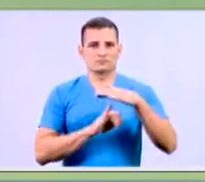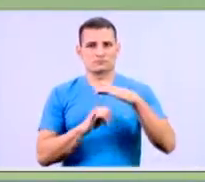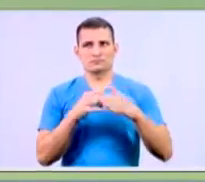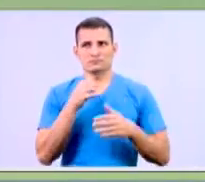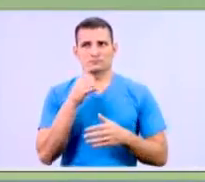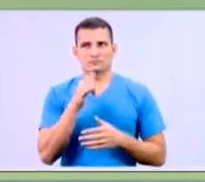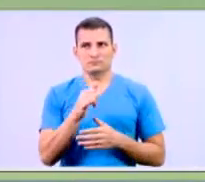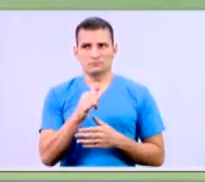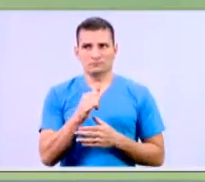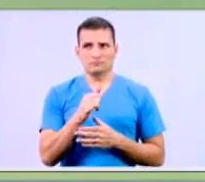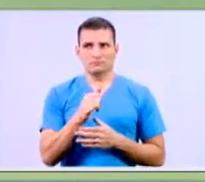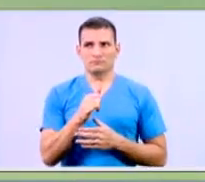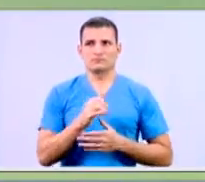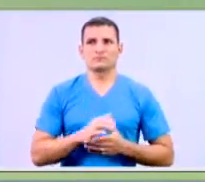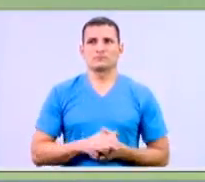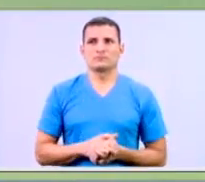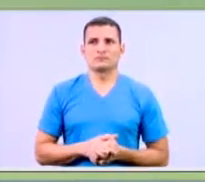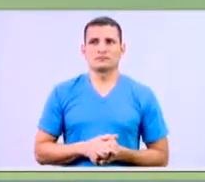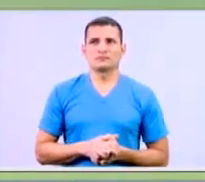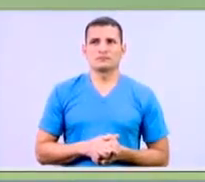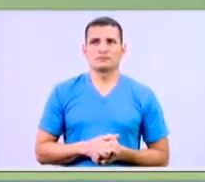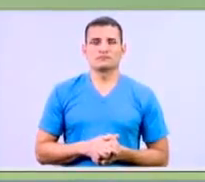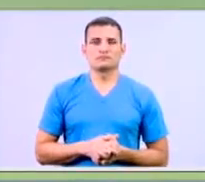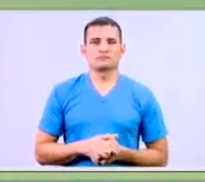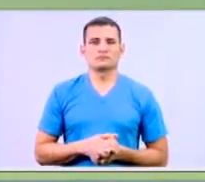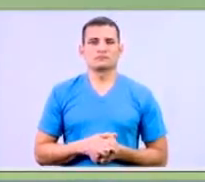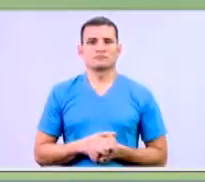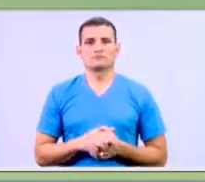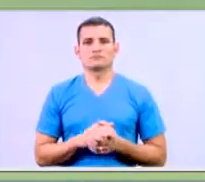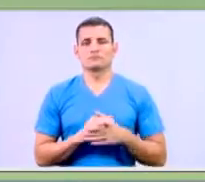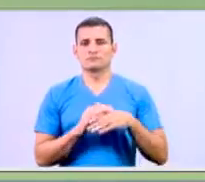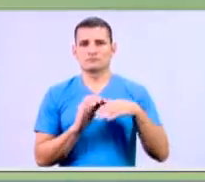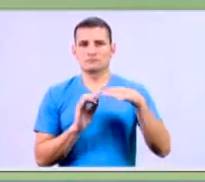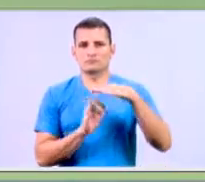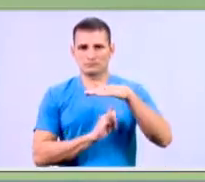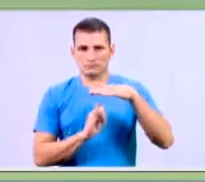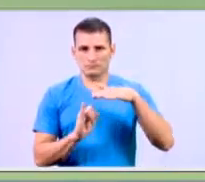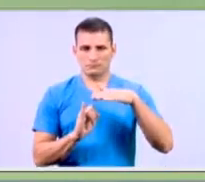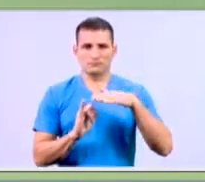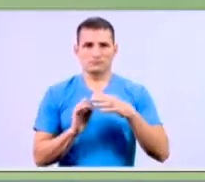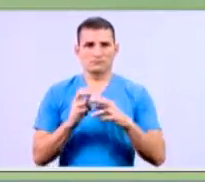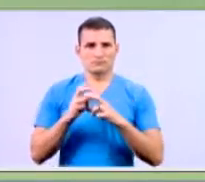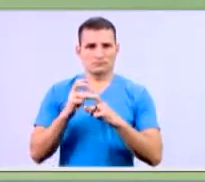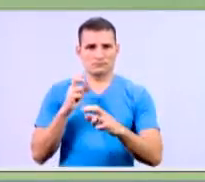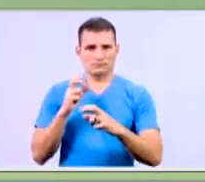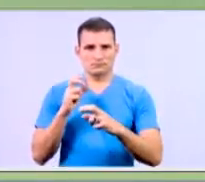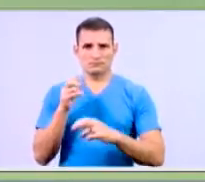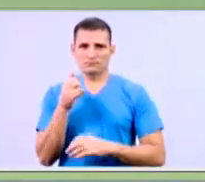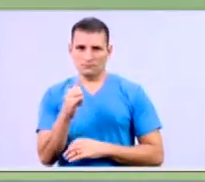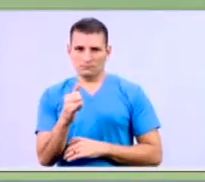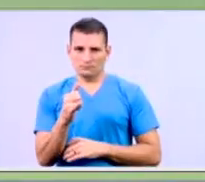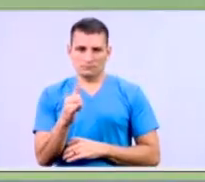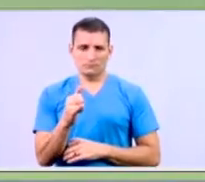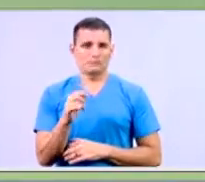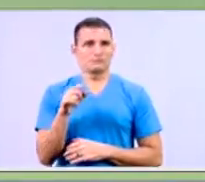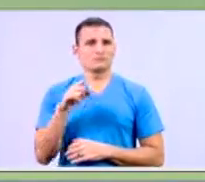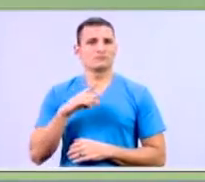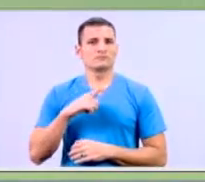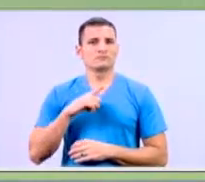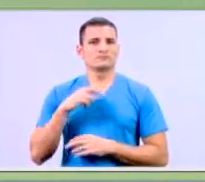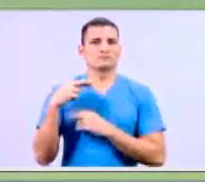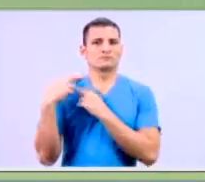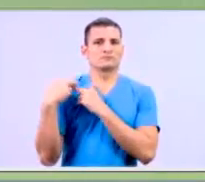and Electronic Engineers, ou então Instituto de Engenheiros, Eletricistas e Eletrônicos. Ele tem como finalidade colaborar